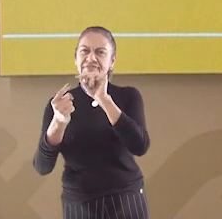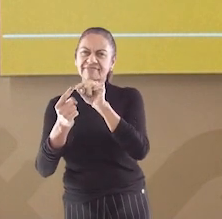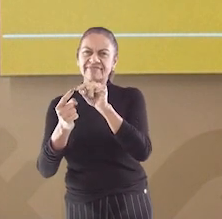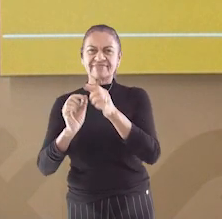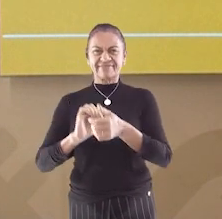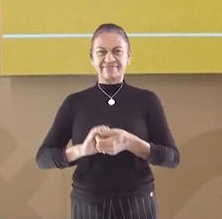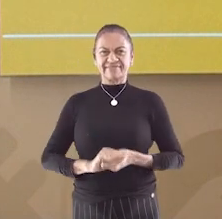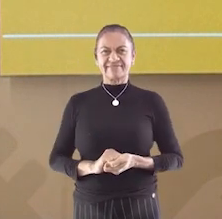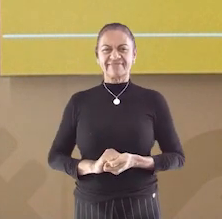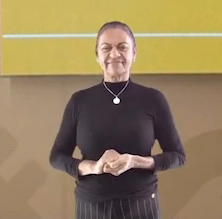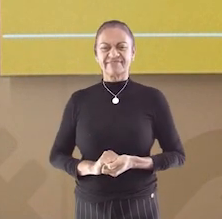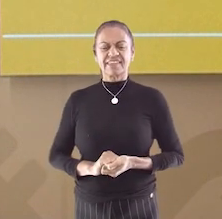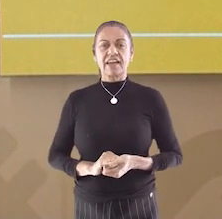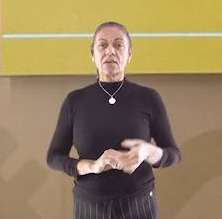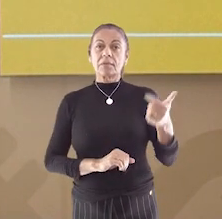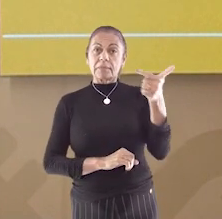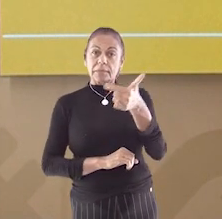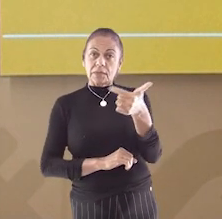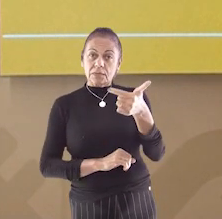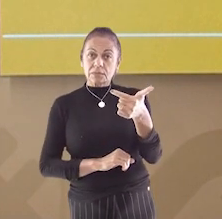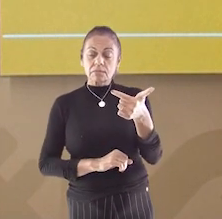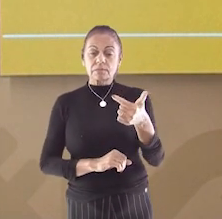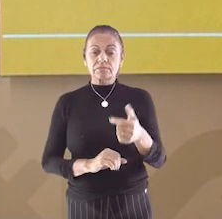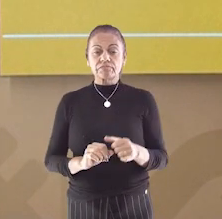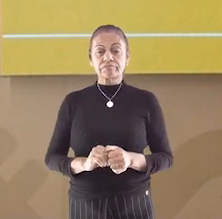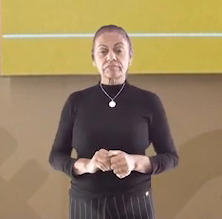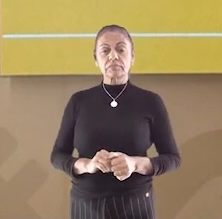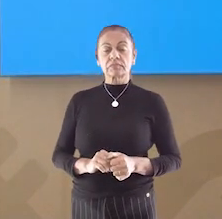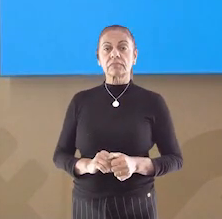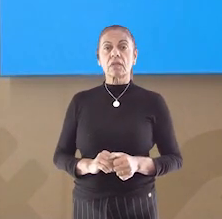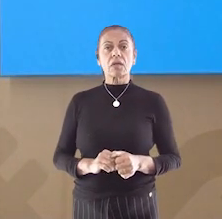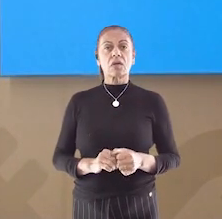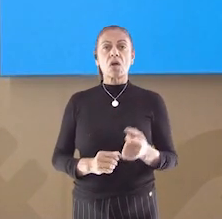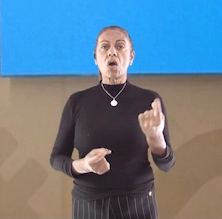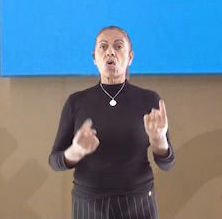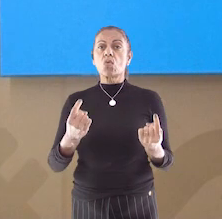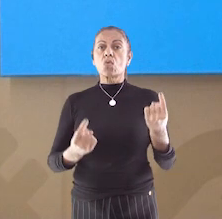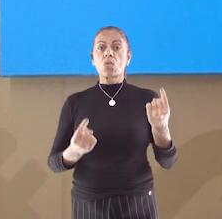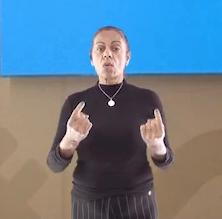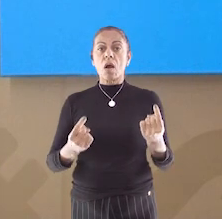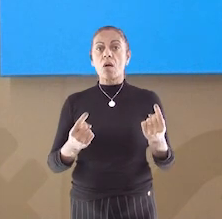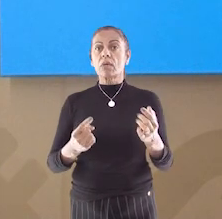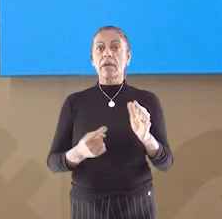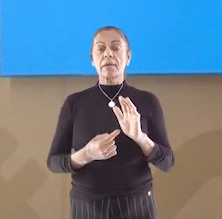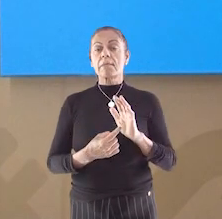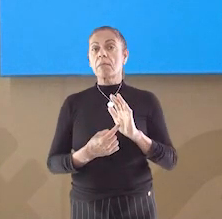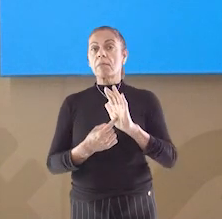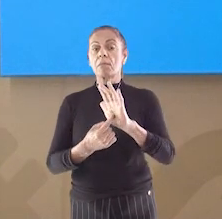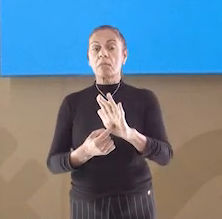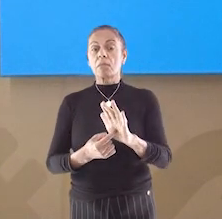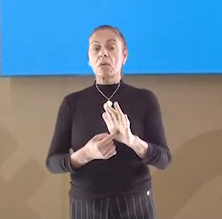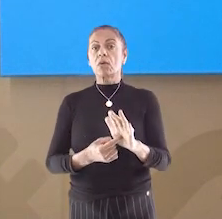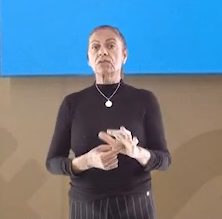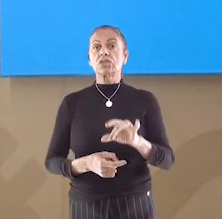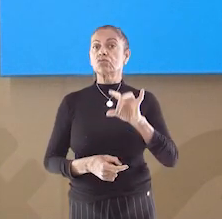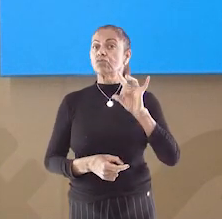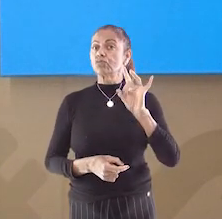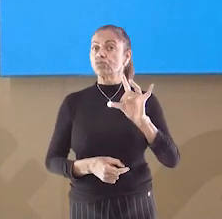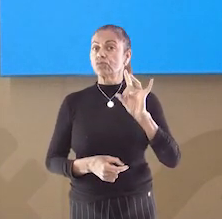de intimidade, ok? Agora, questão 2. Qual dessas alternativas